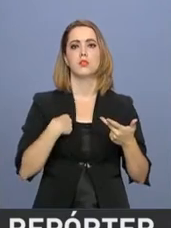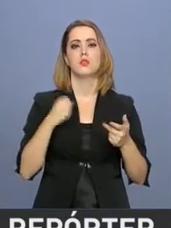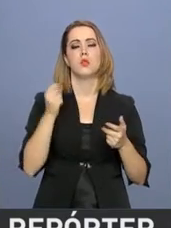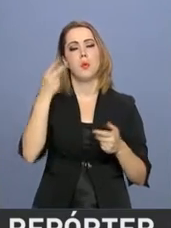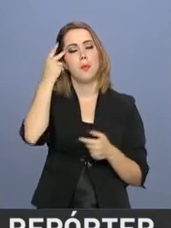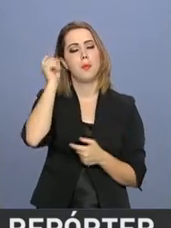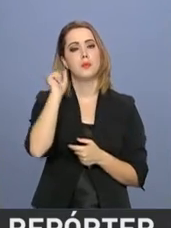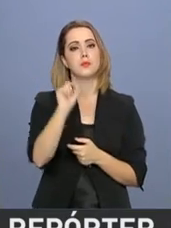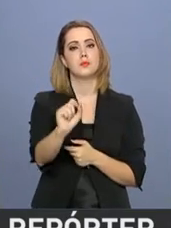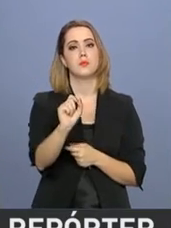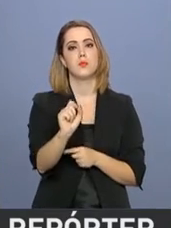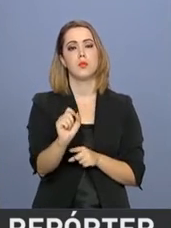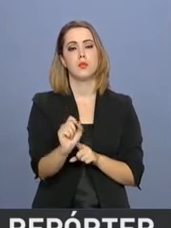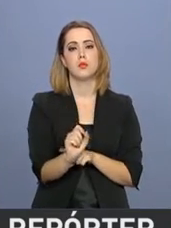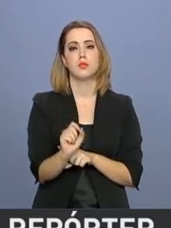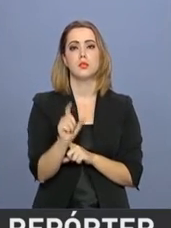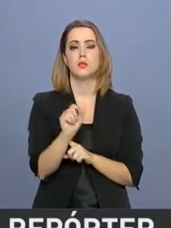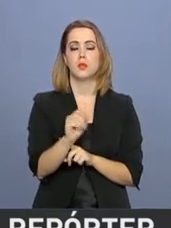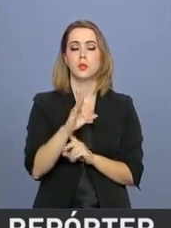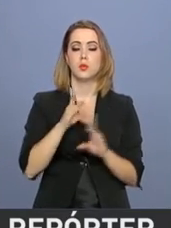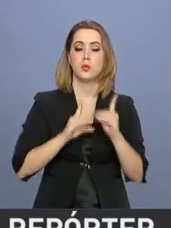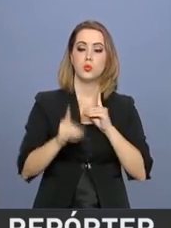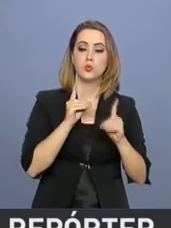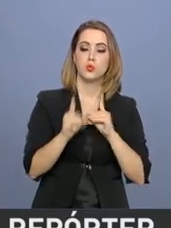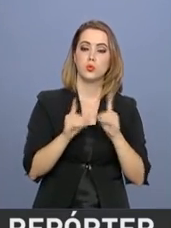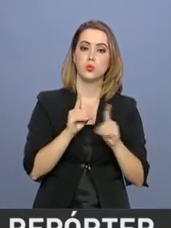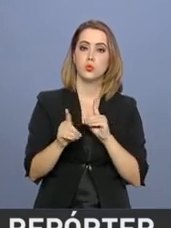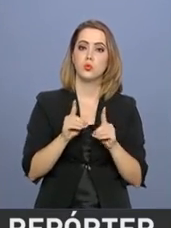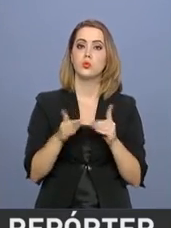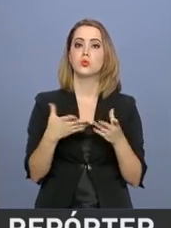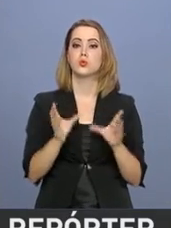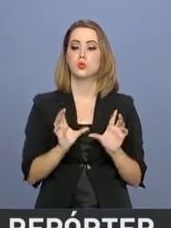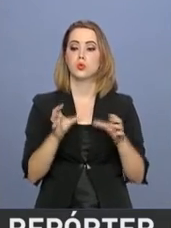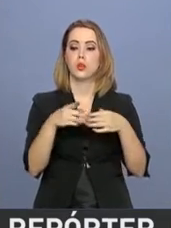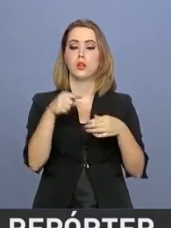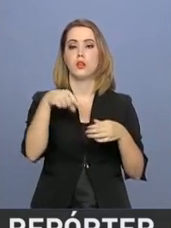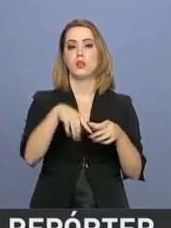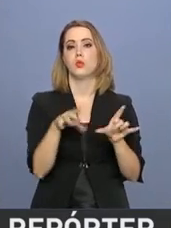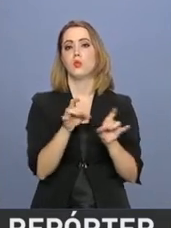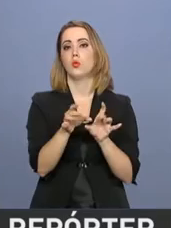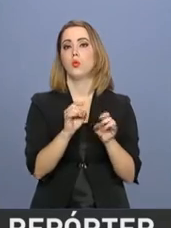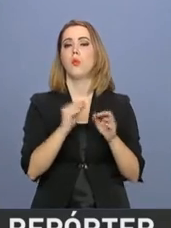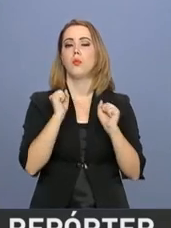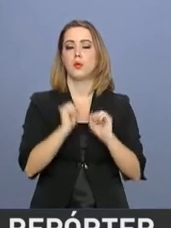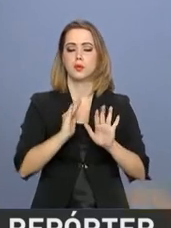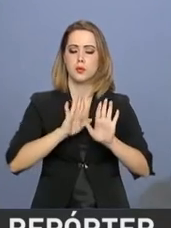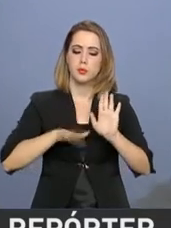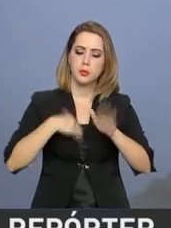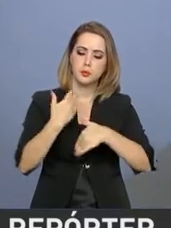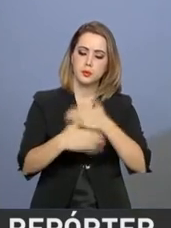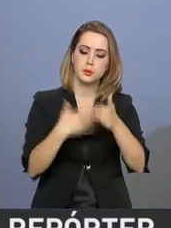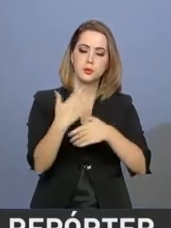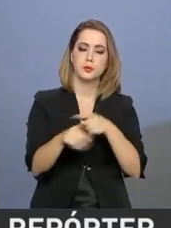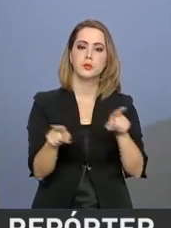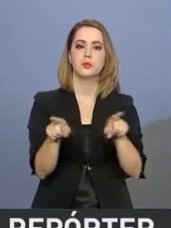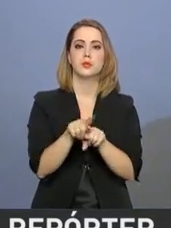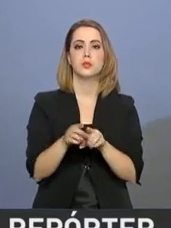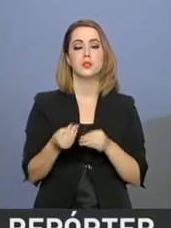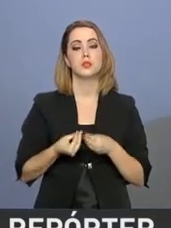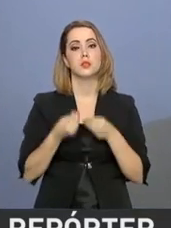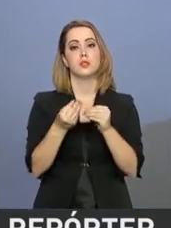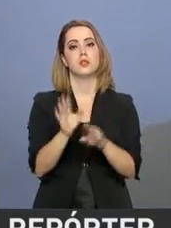que aquilo que foi debatido e consensado no fórum possa avançar e, sobretudo,